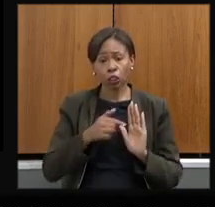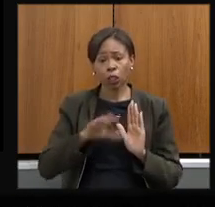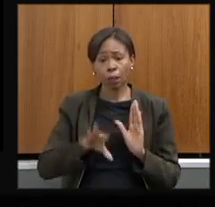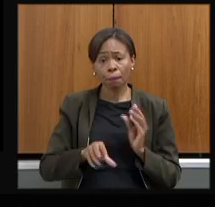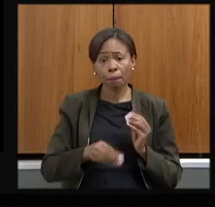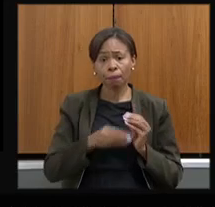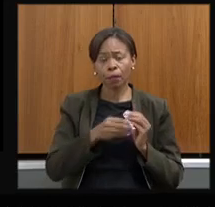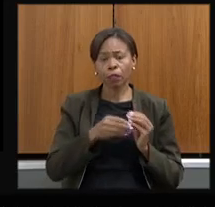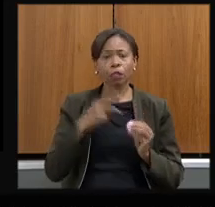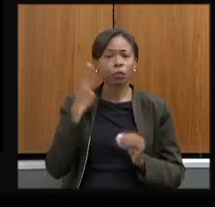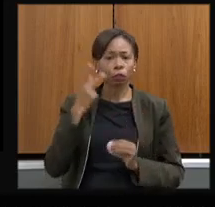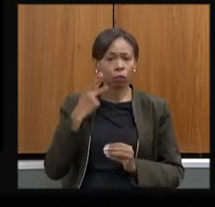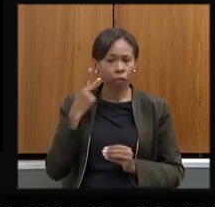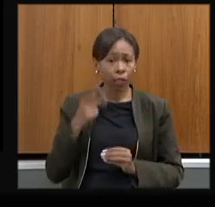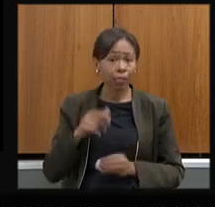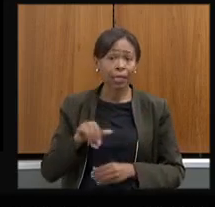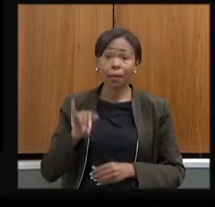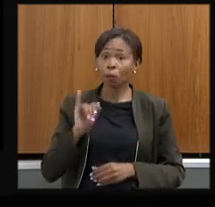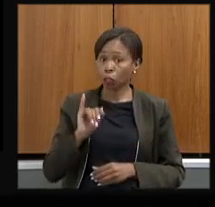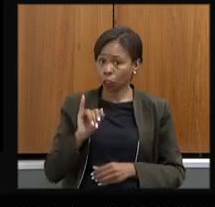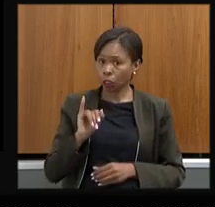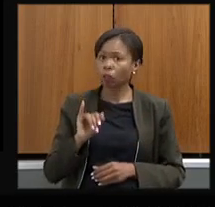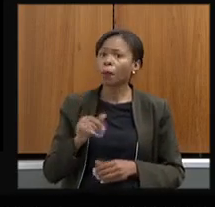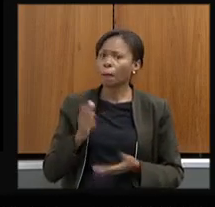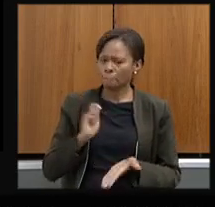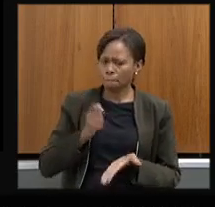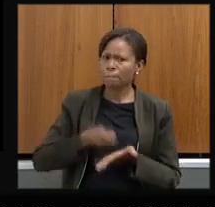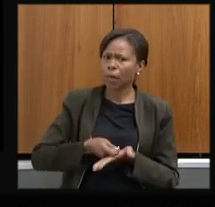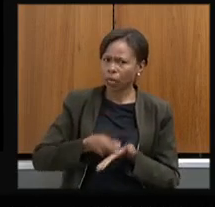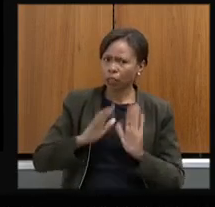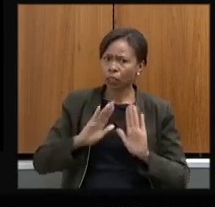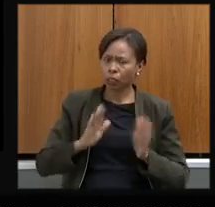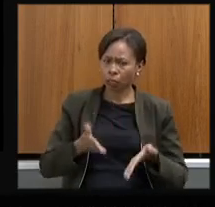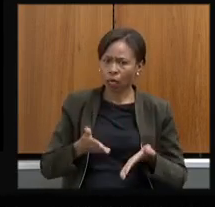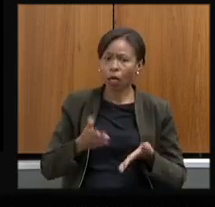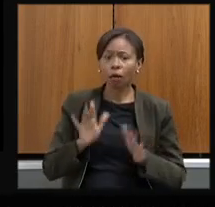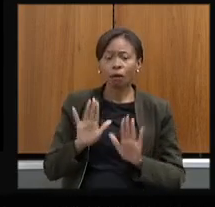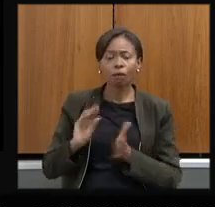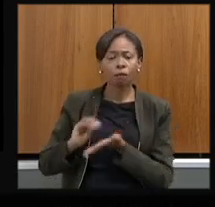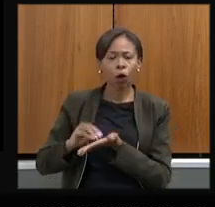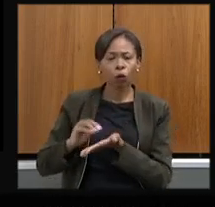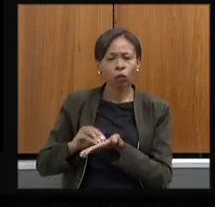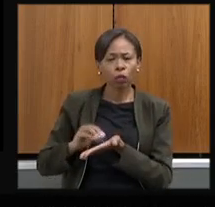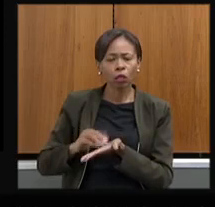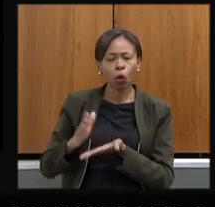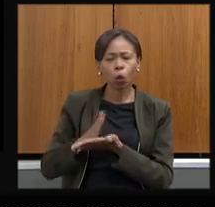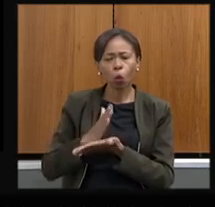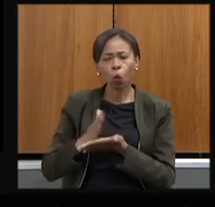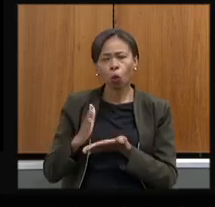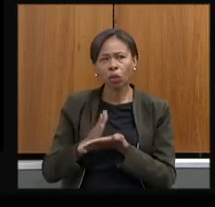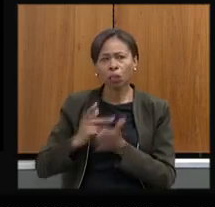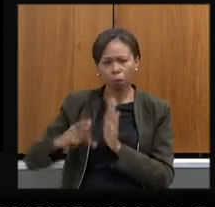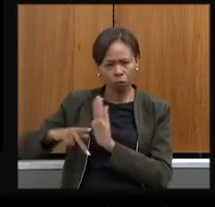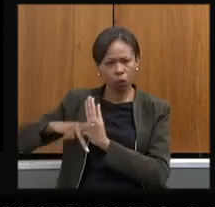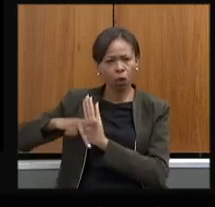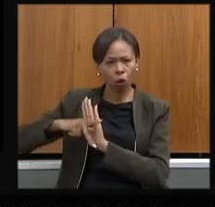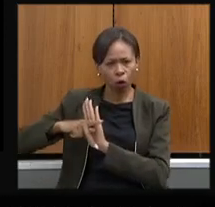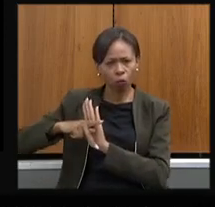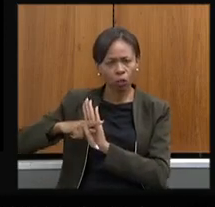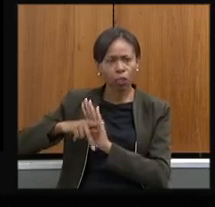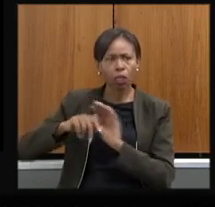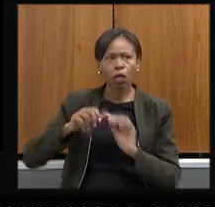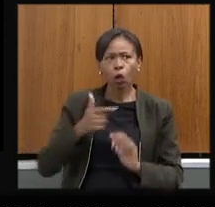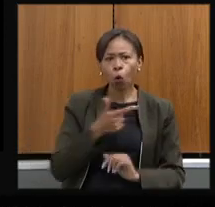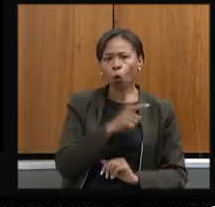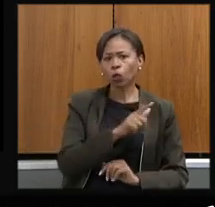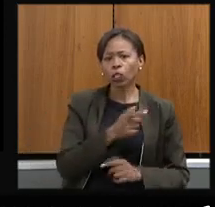parlamentares em positivas pagas restando praticamente somente a execução própria EA de e do